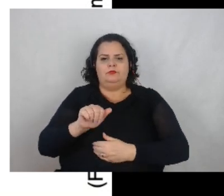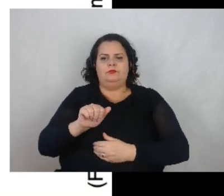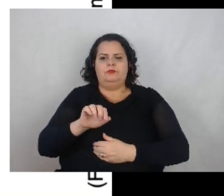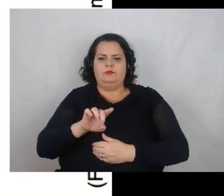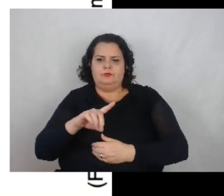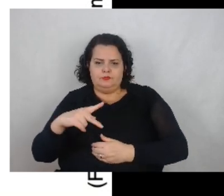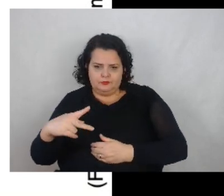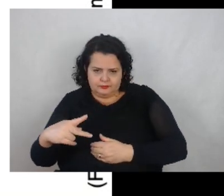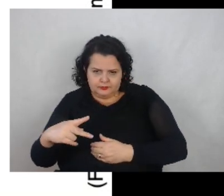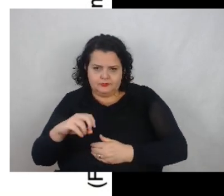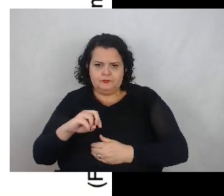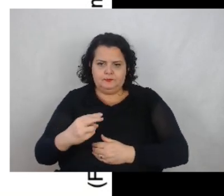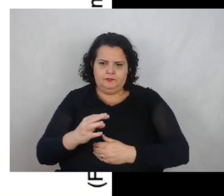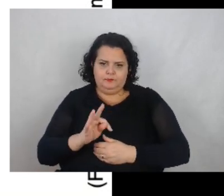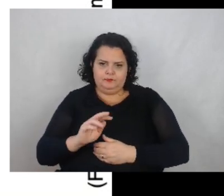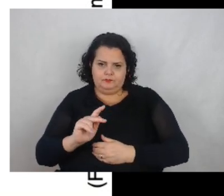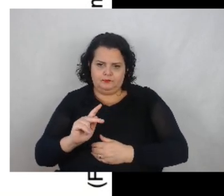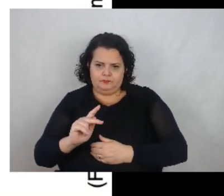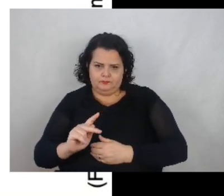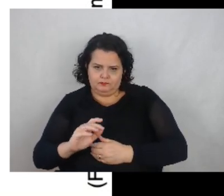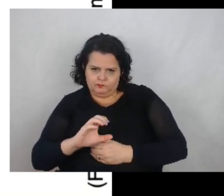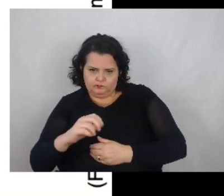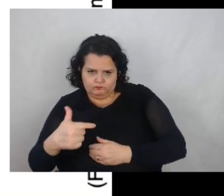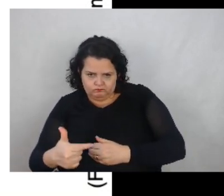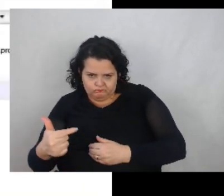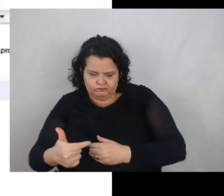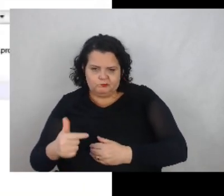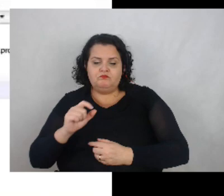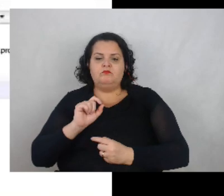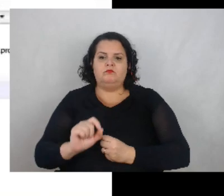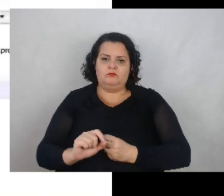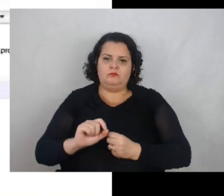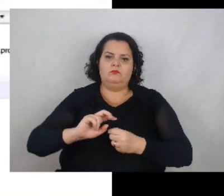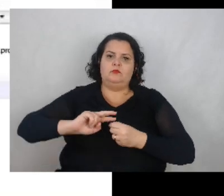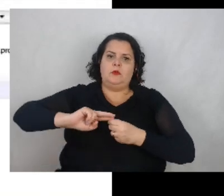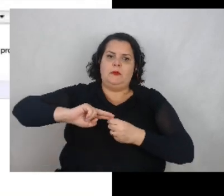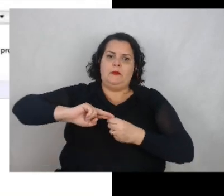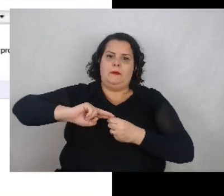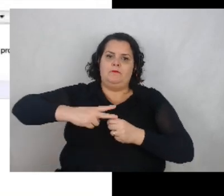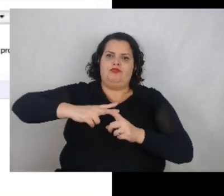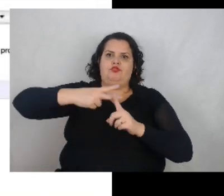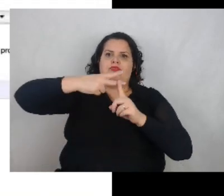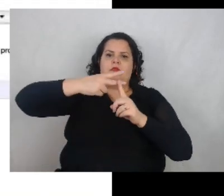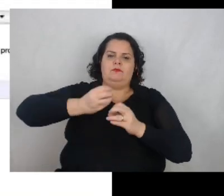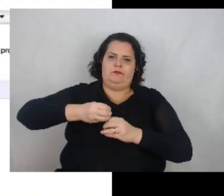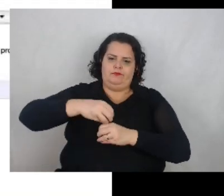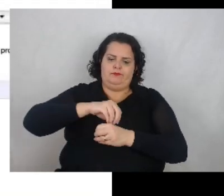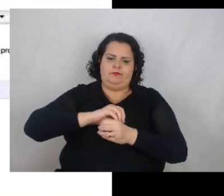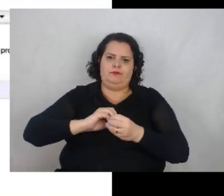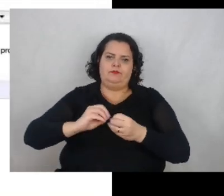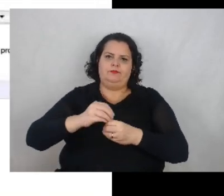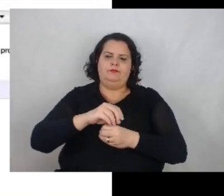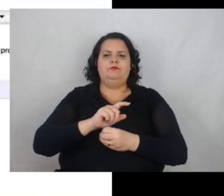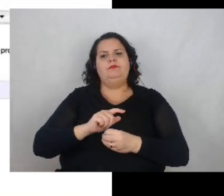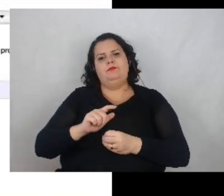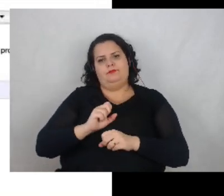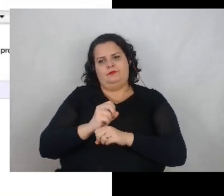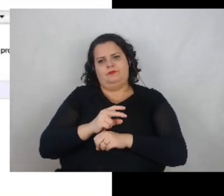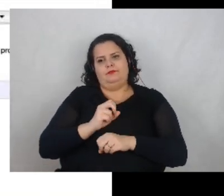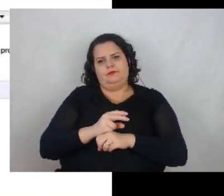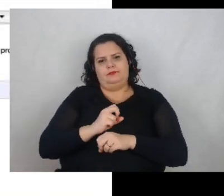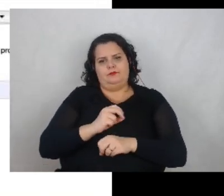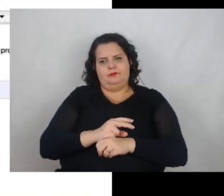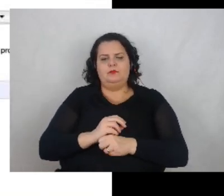diminuir a replicação desse vírus intracelularmente. A tetrandina, o bloqueador dessa via do